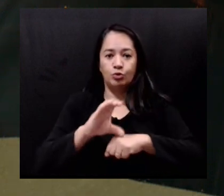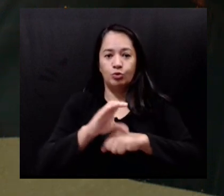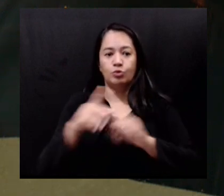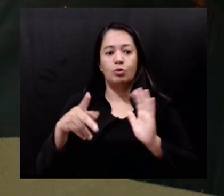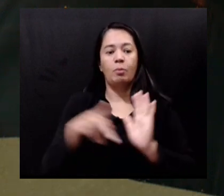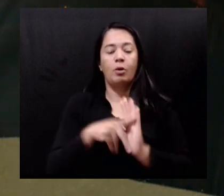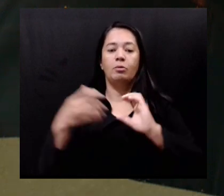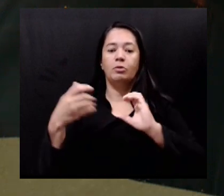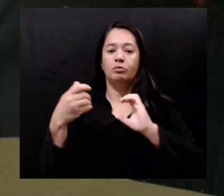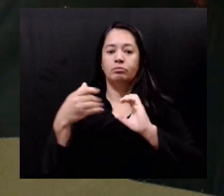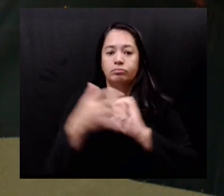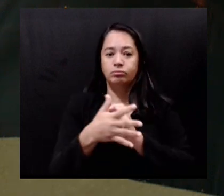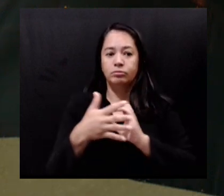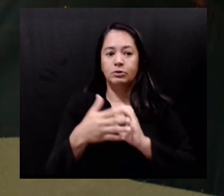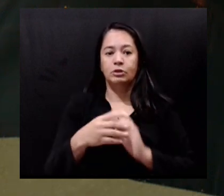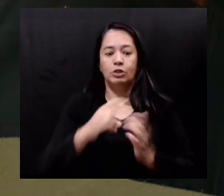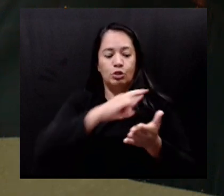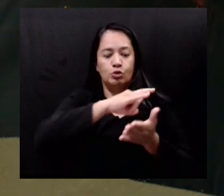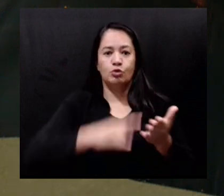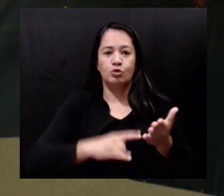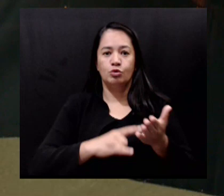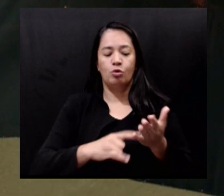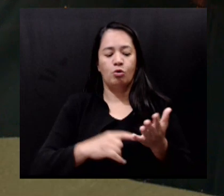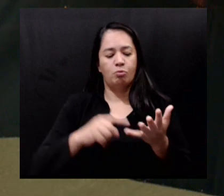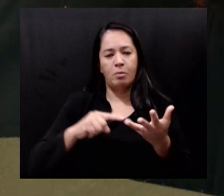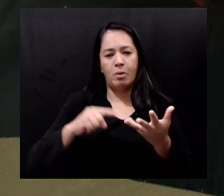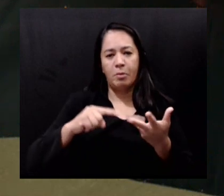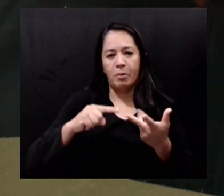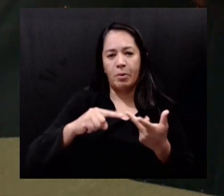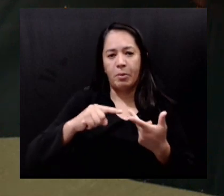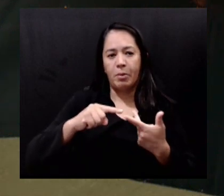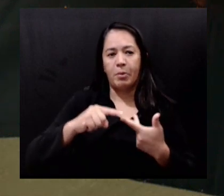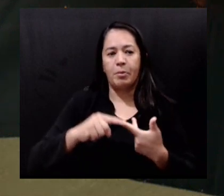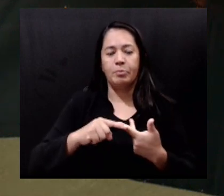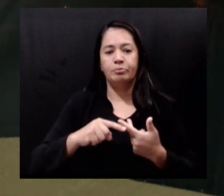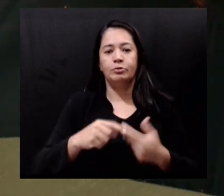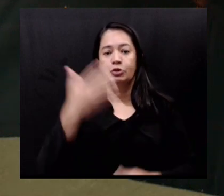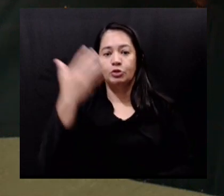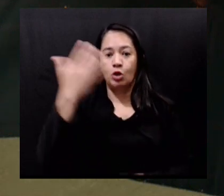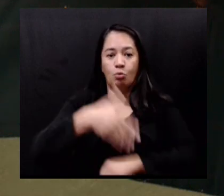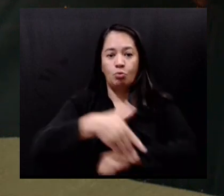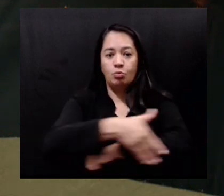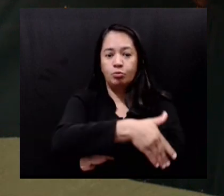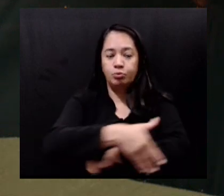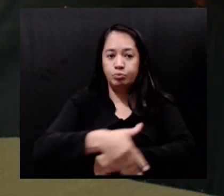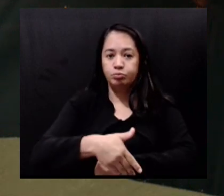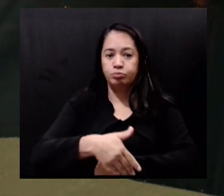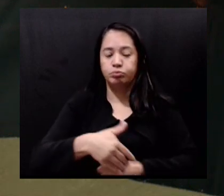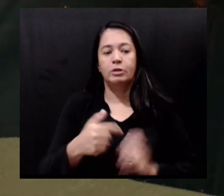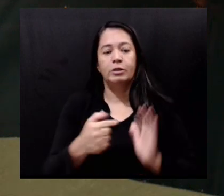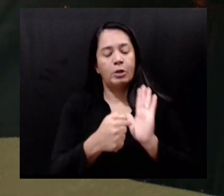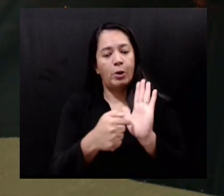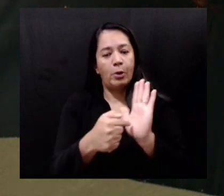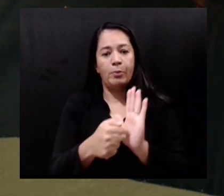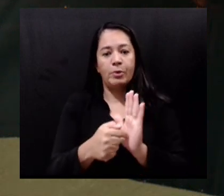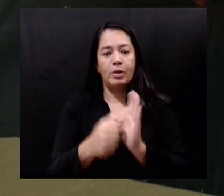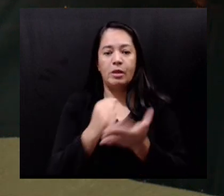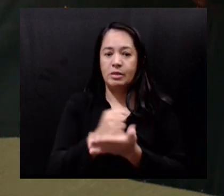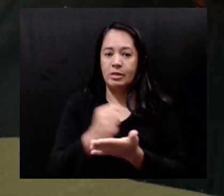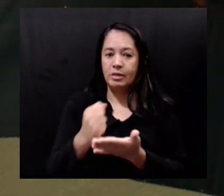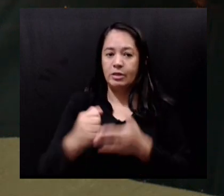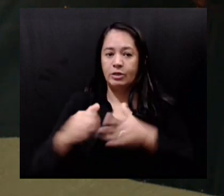documentos pessoais, né? CPF, carteira de identidade, comprovante de endereço, né, a carteira de trabalho e o currículo, tá?